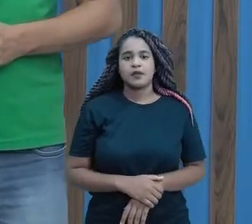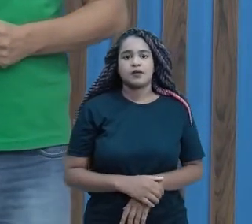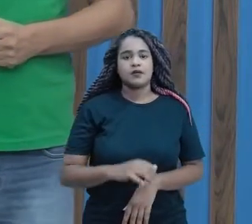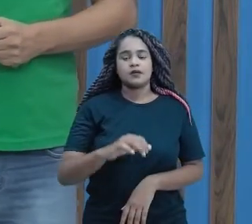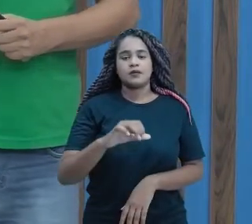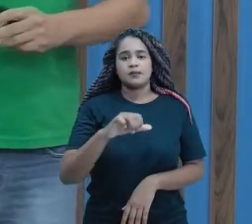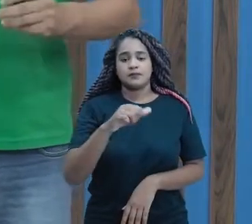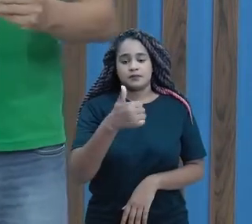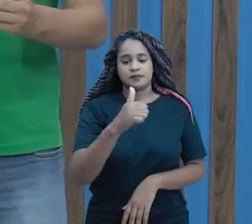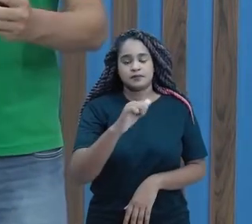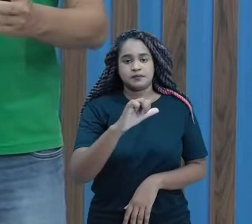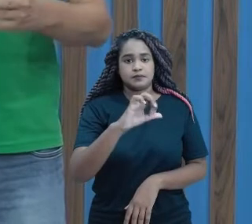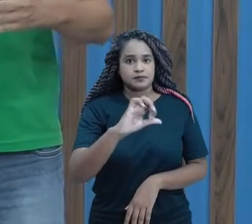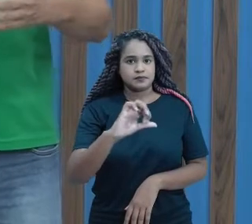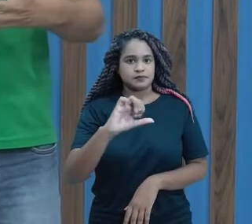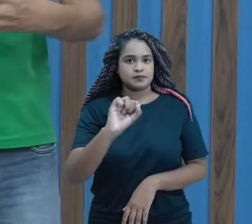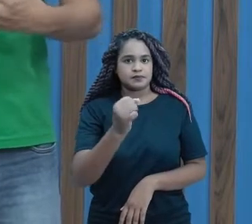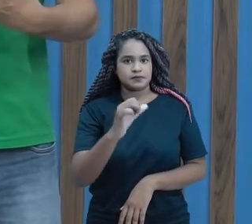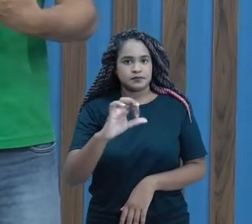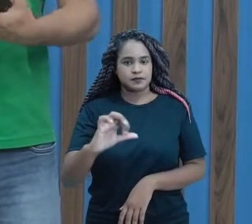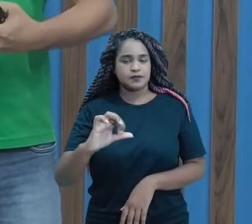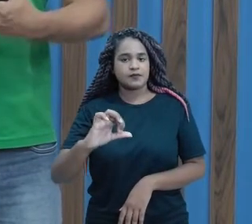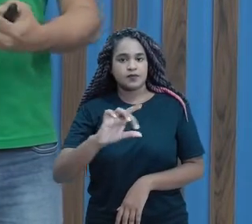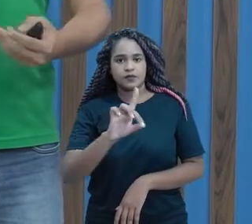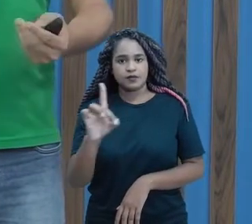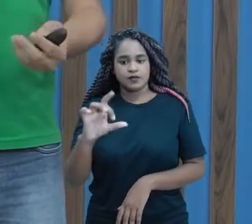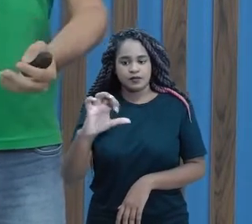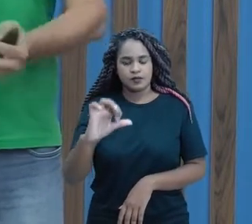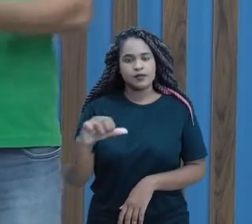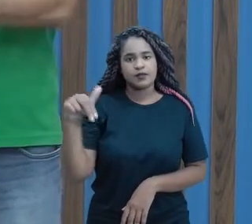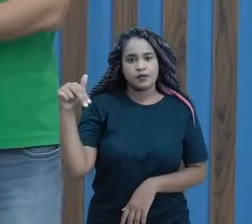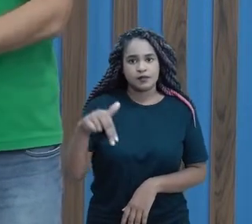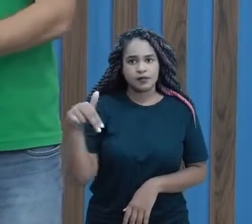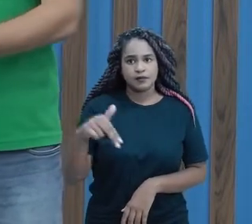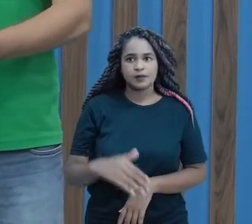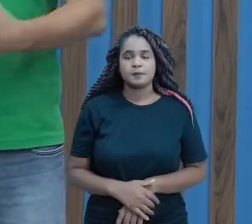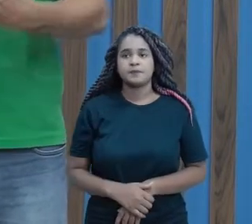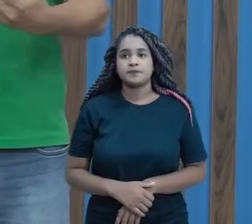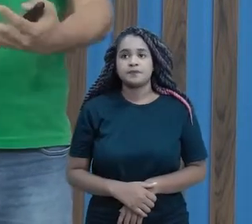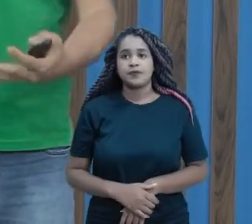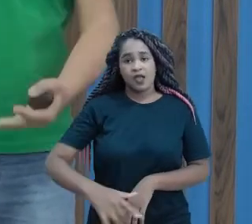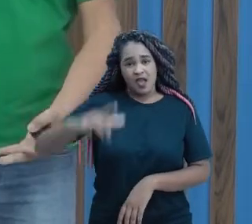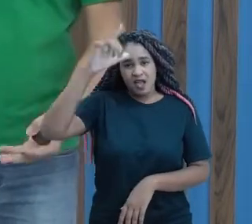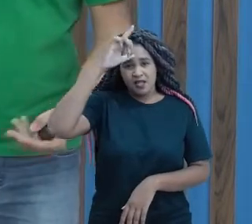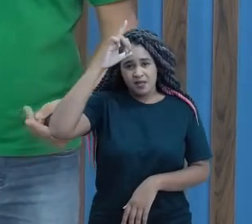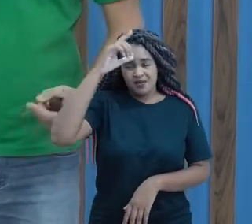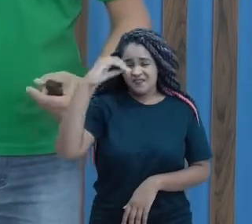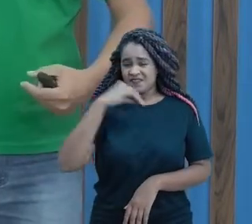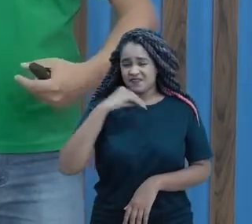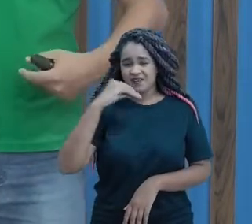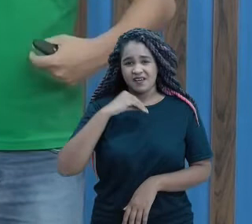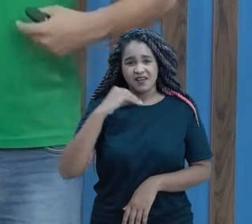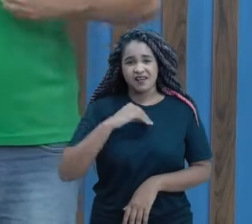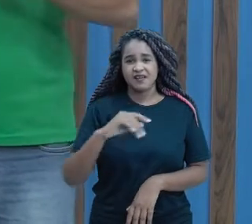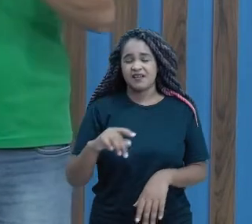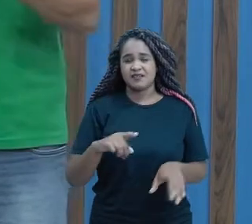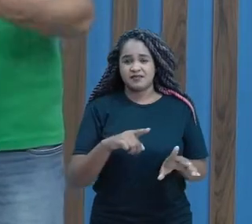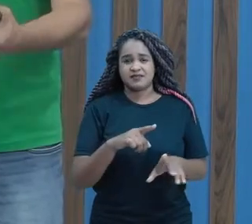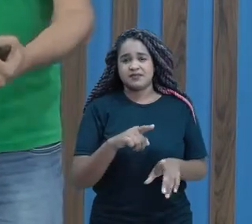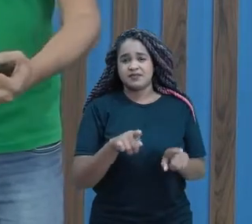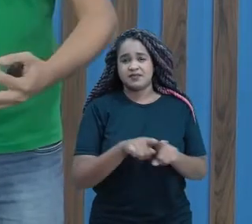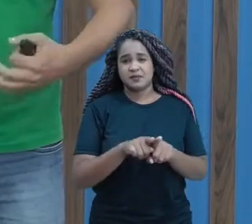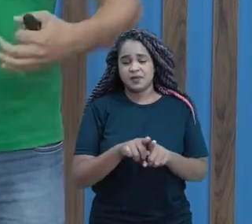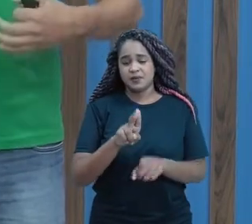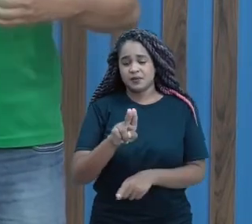1989, já com a própria Alemanha Oriental enfraquecida e a União Soviética também, e essa política